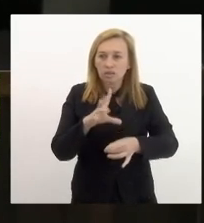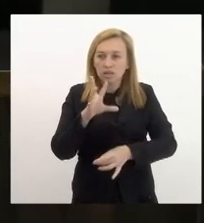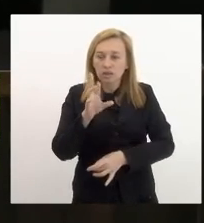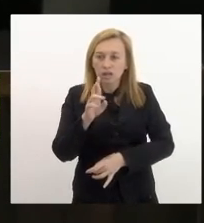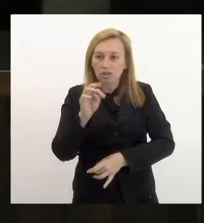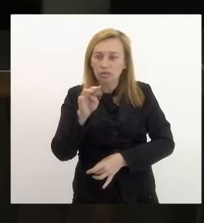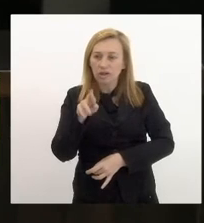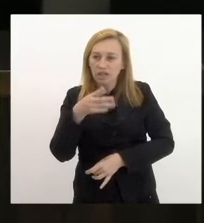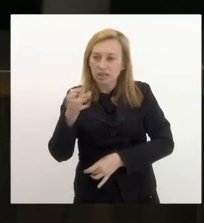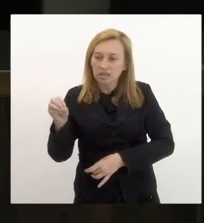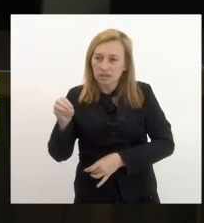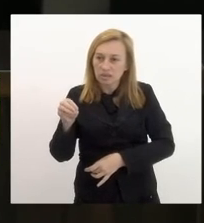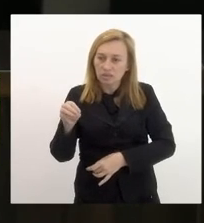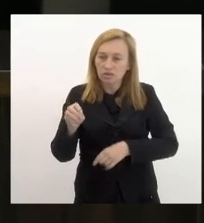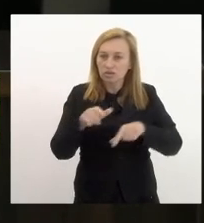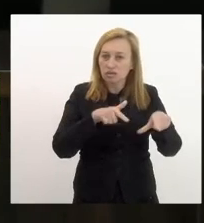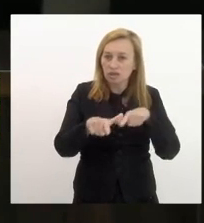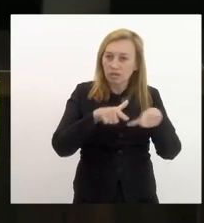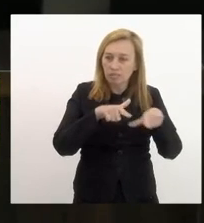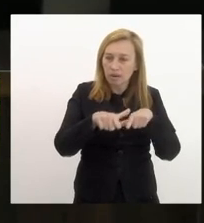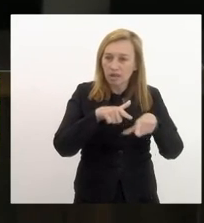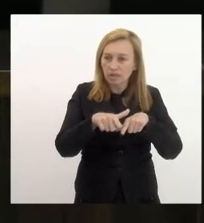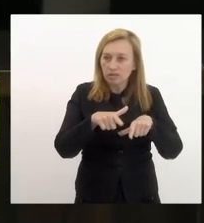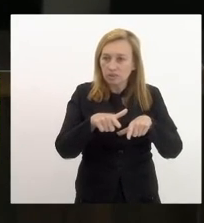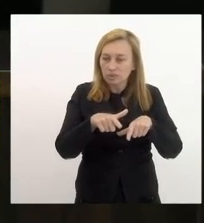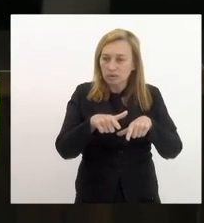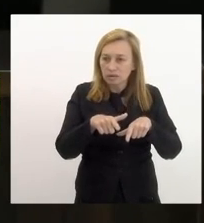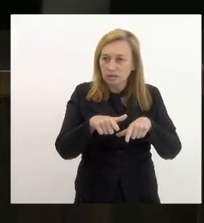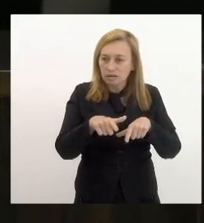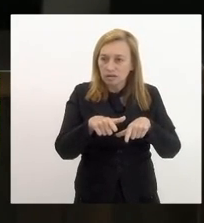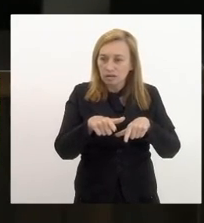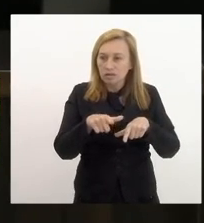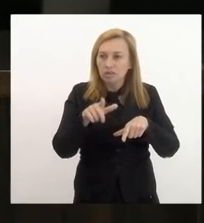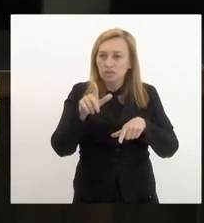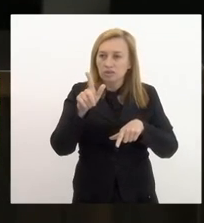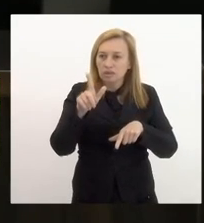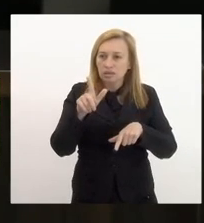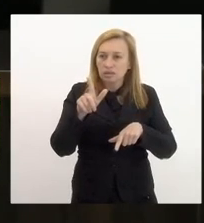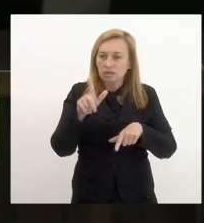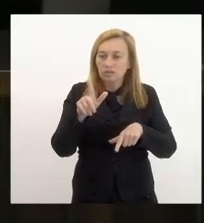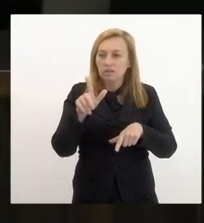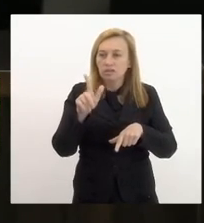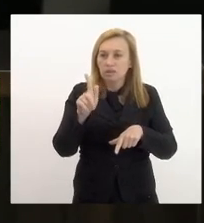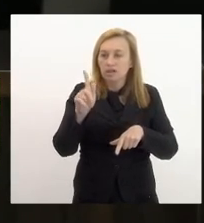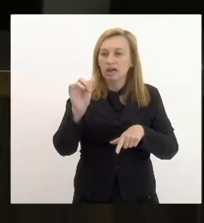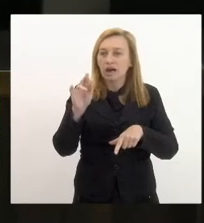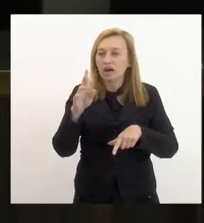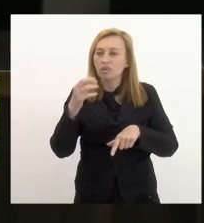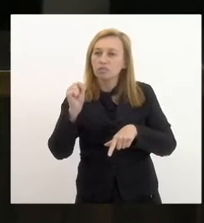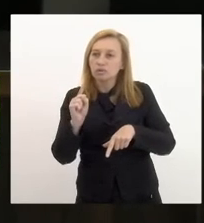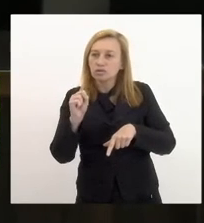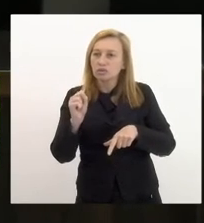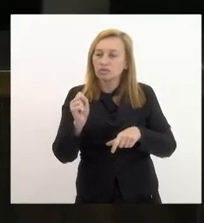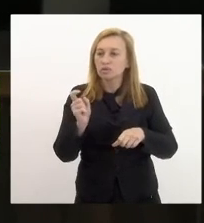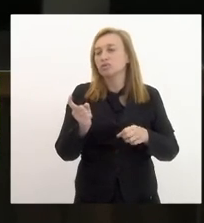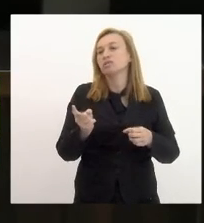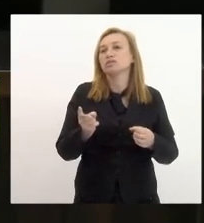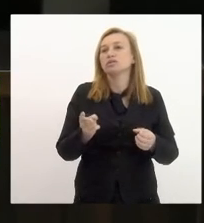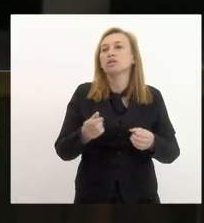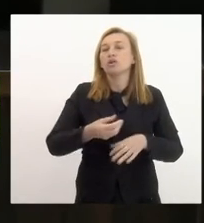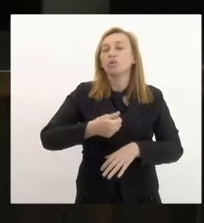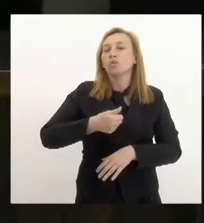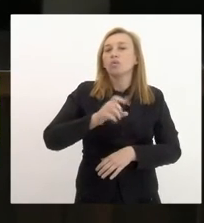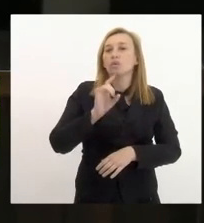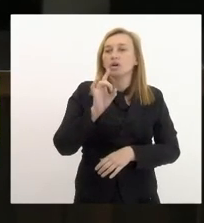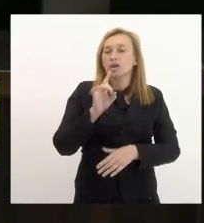de funções gratificadas e de cargos comissionados a remuneração dos Servidores o Inciso